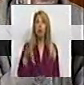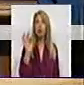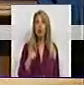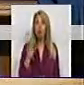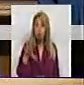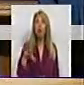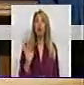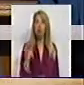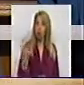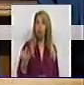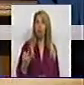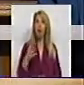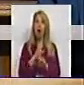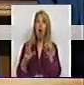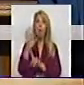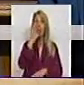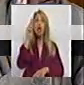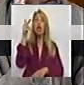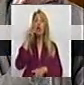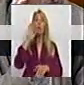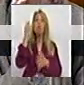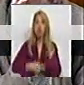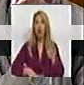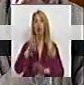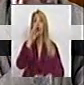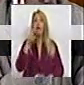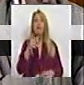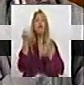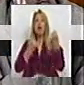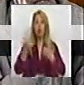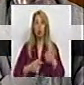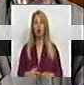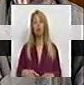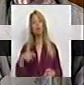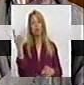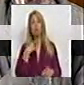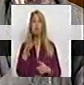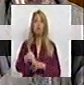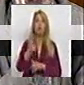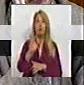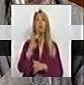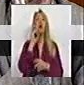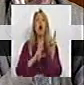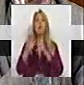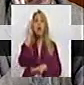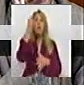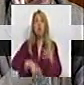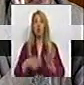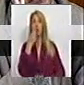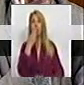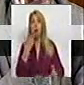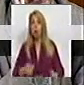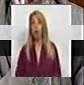Nós escolhemos aumentar o imposto sobre os veículos. Nós escolhemos aumentar o imposto sobre o tabaco. Nós